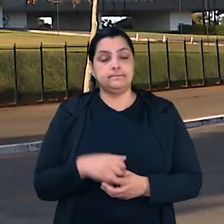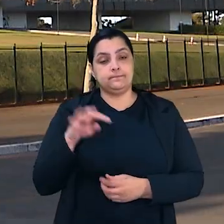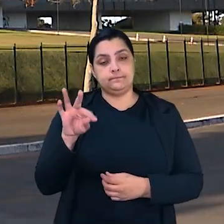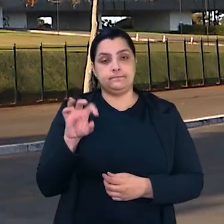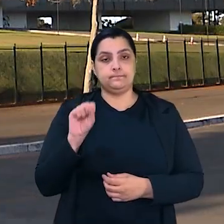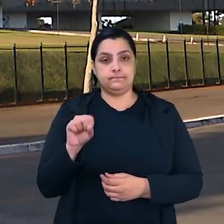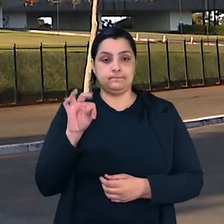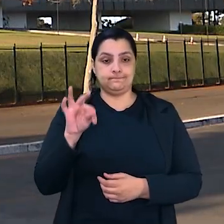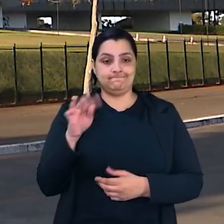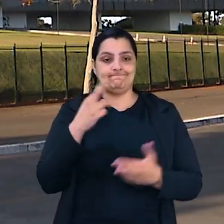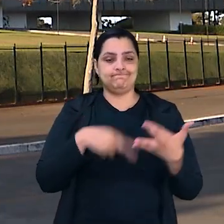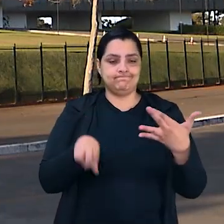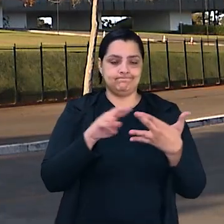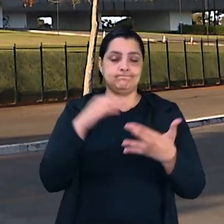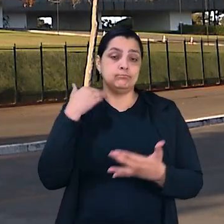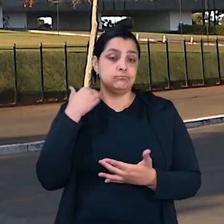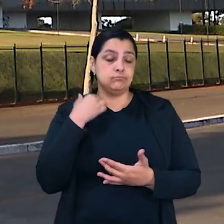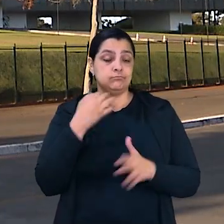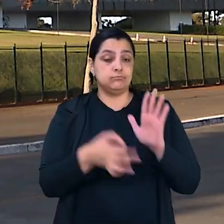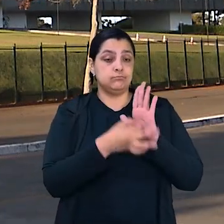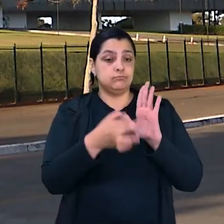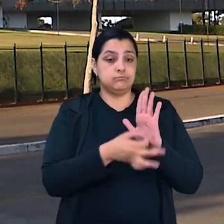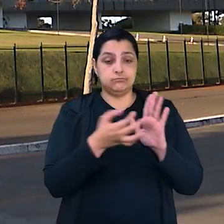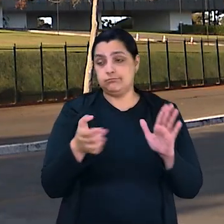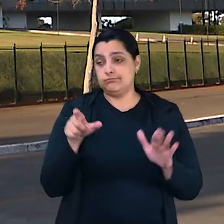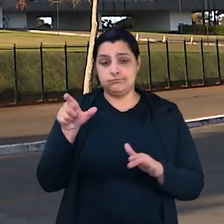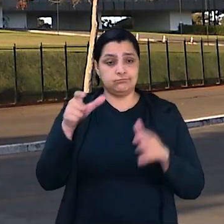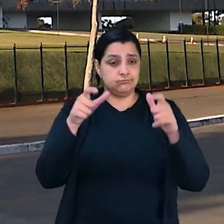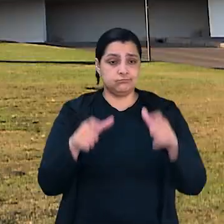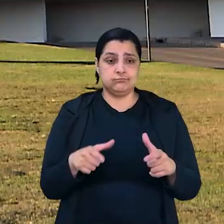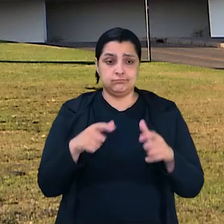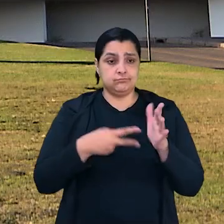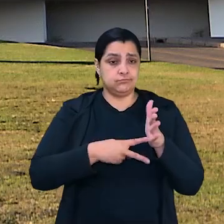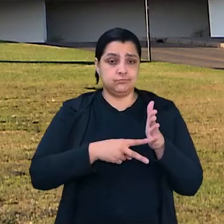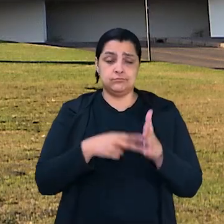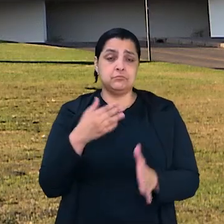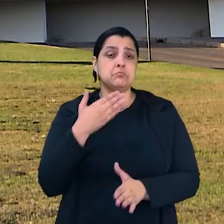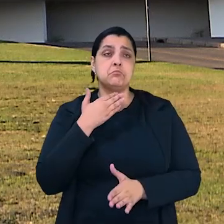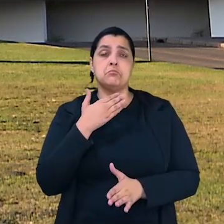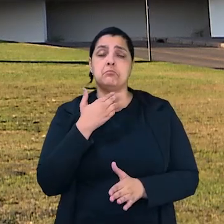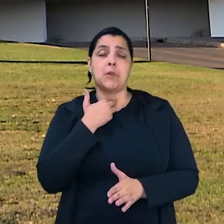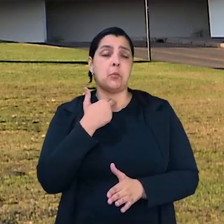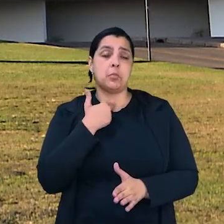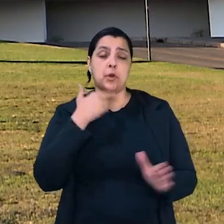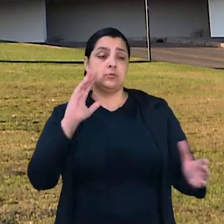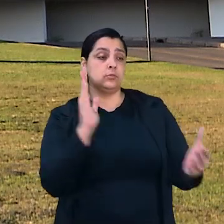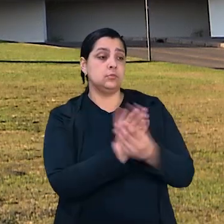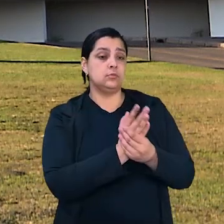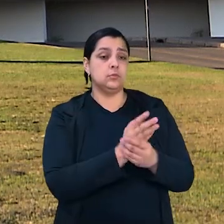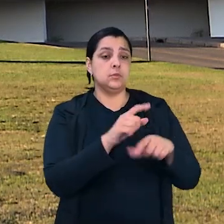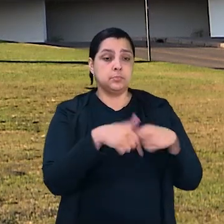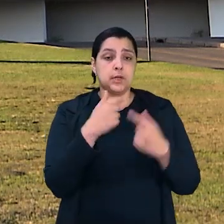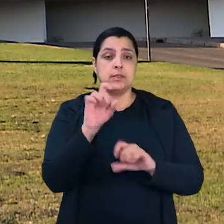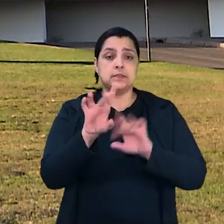O caso chegou ao TST. O banco argumentou que a entidade não poderia propor ação de dano